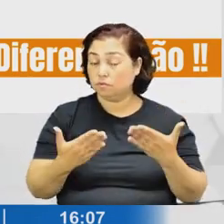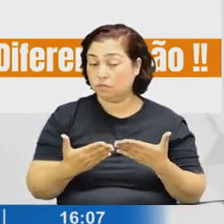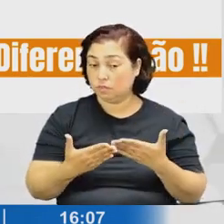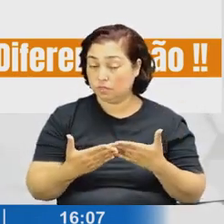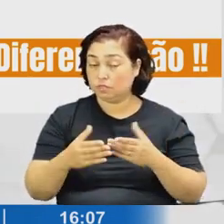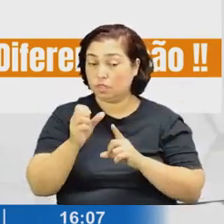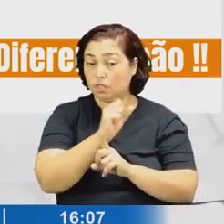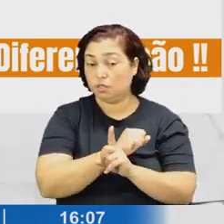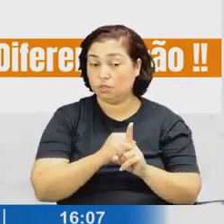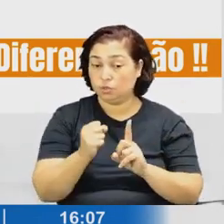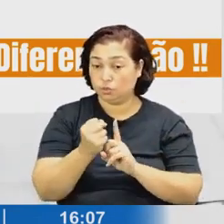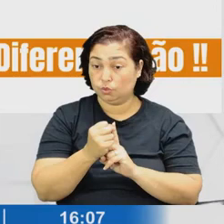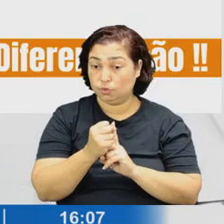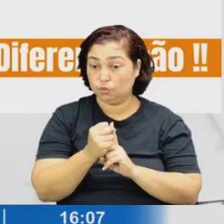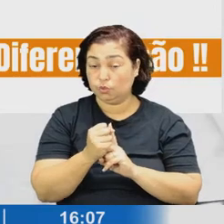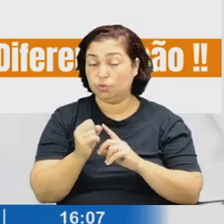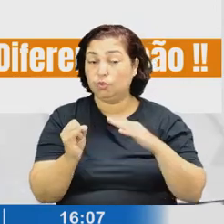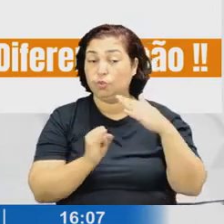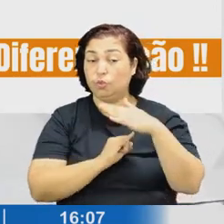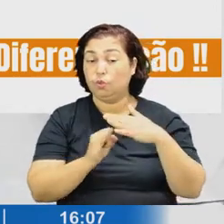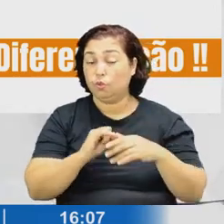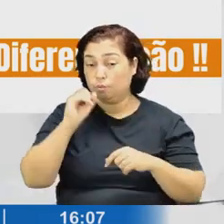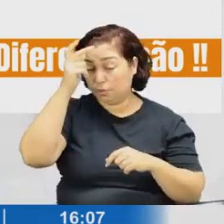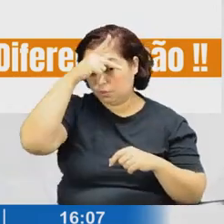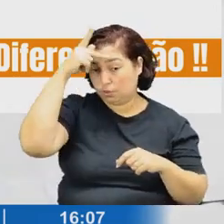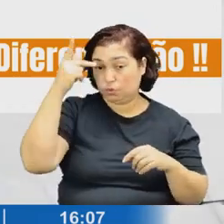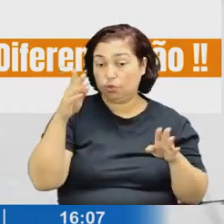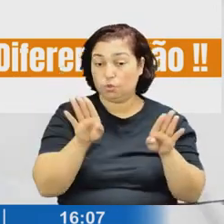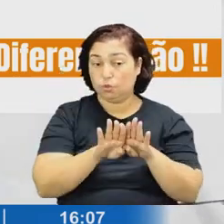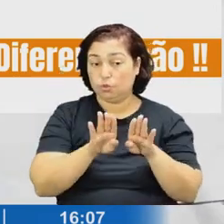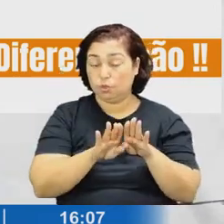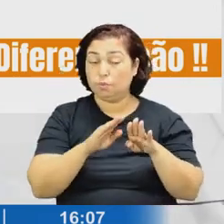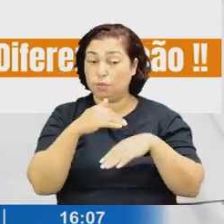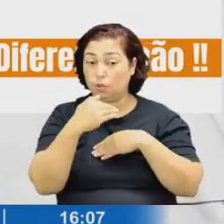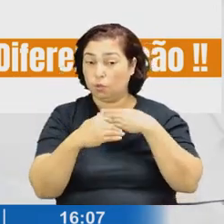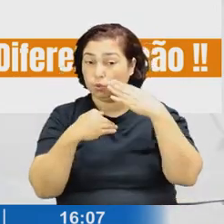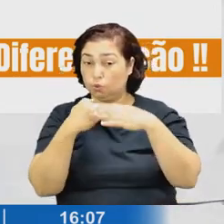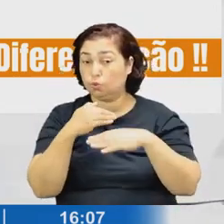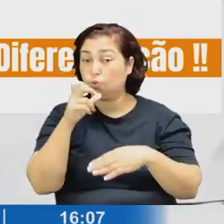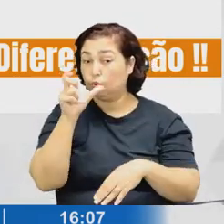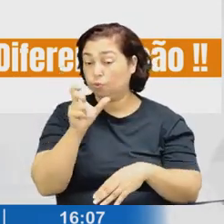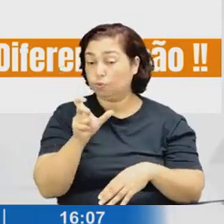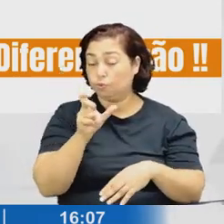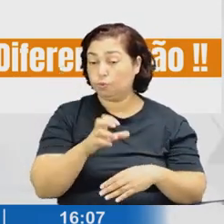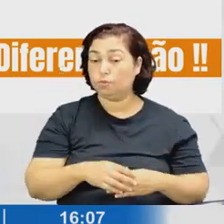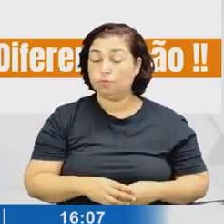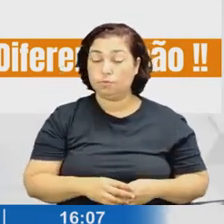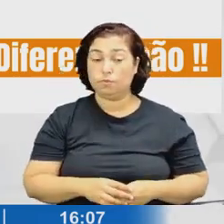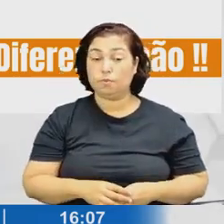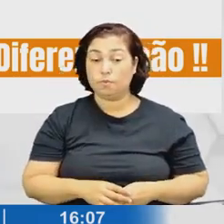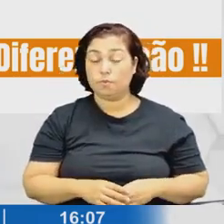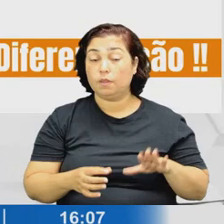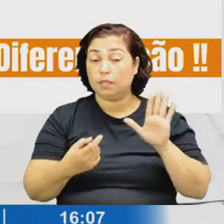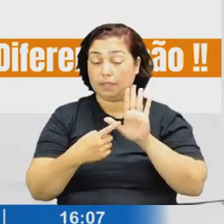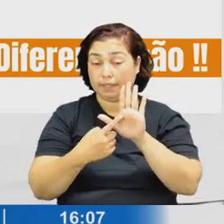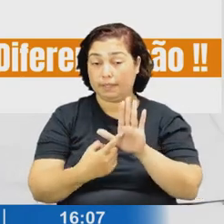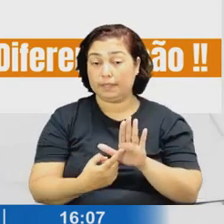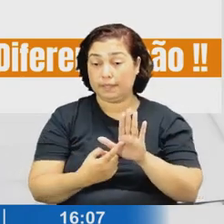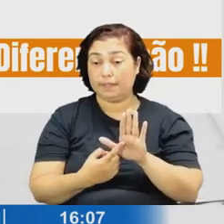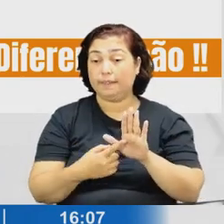associação com instituições com pessoas e tal ela também constrói a reputação então a imagem e as associações